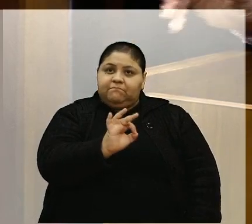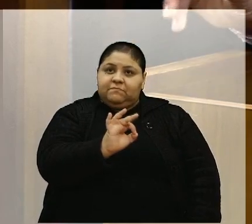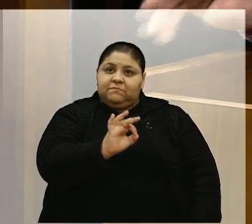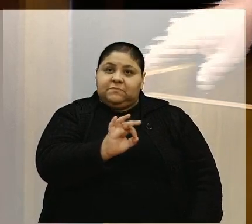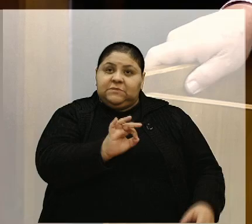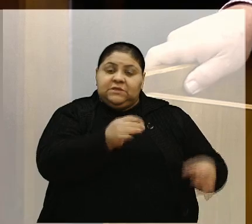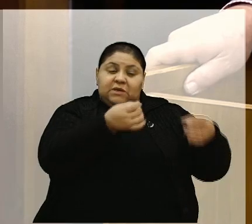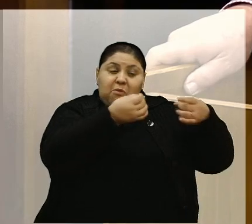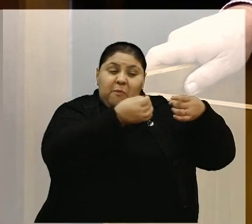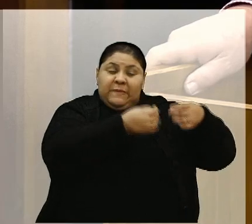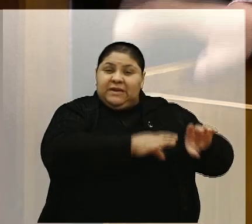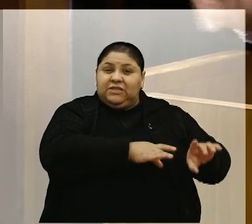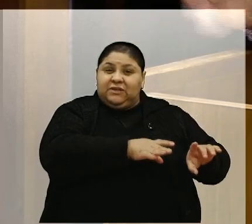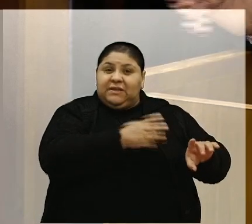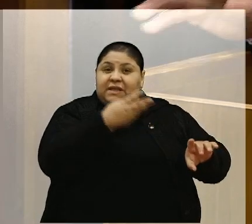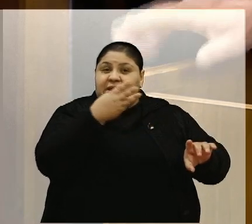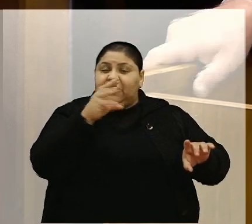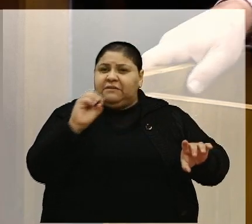e 30%